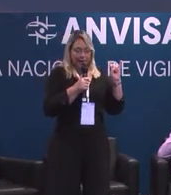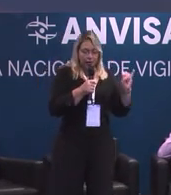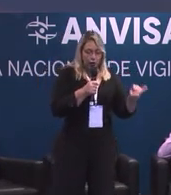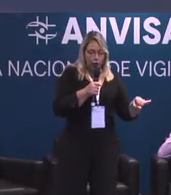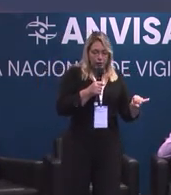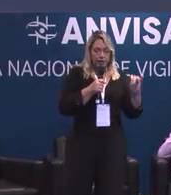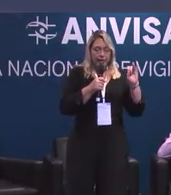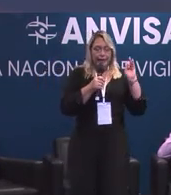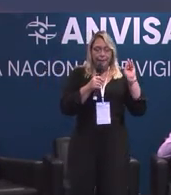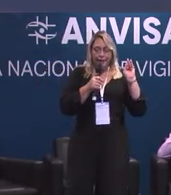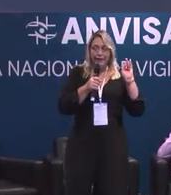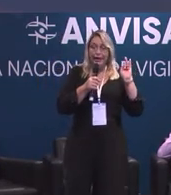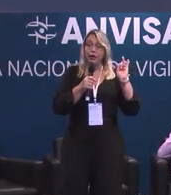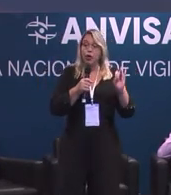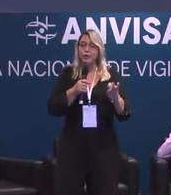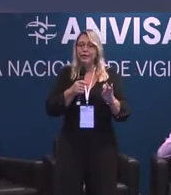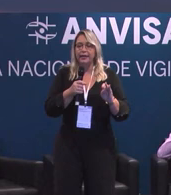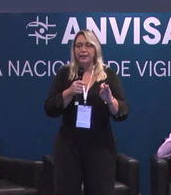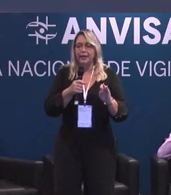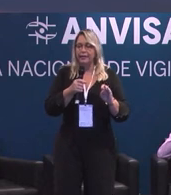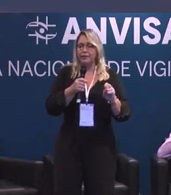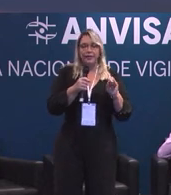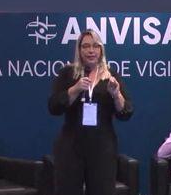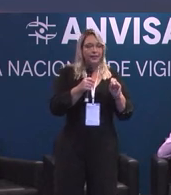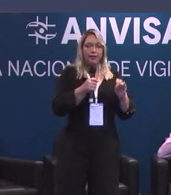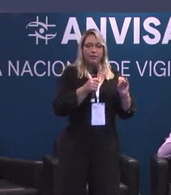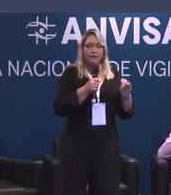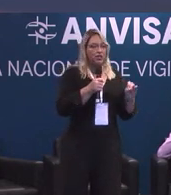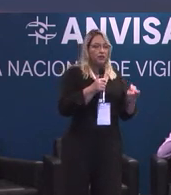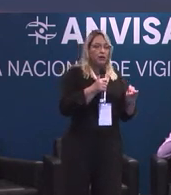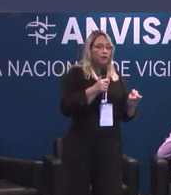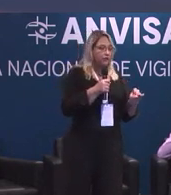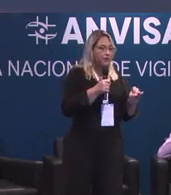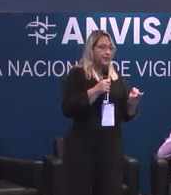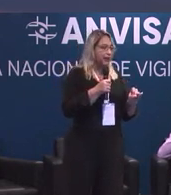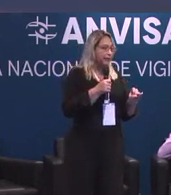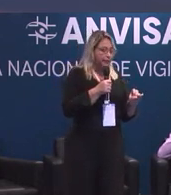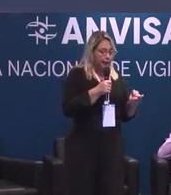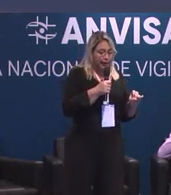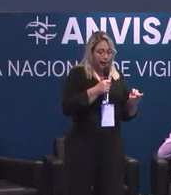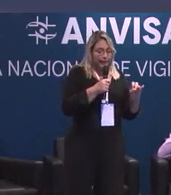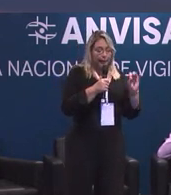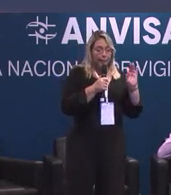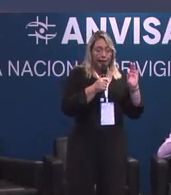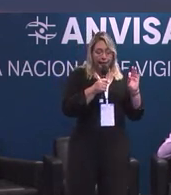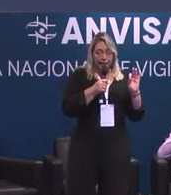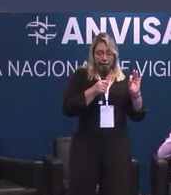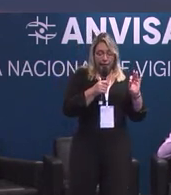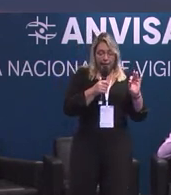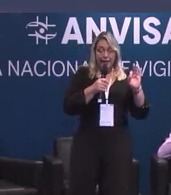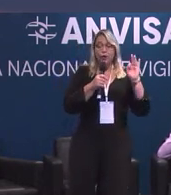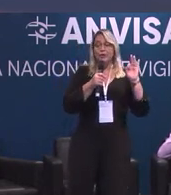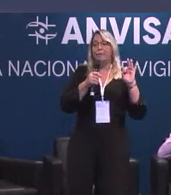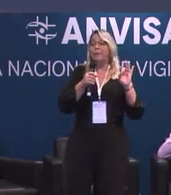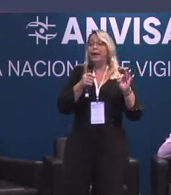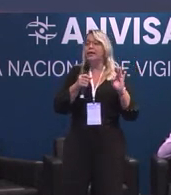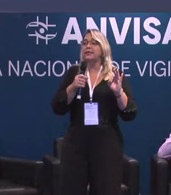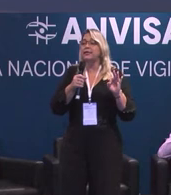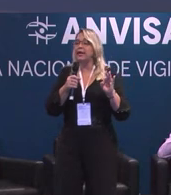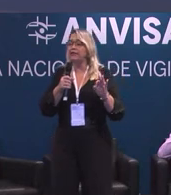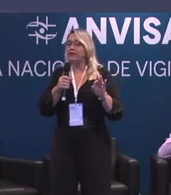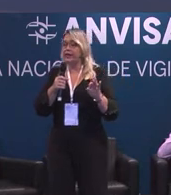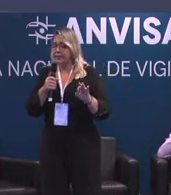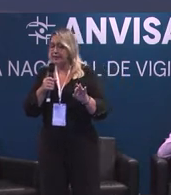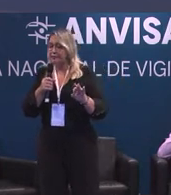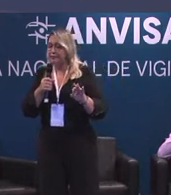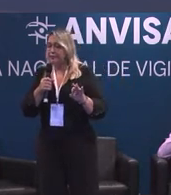de nós, depende da nossa iniciativa. Sentados, a gente não vai fazer nada. Depende da nossa